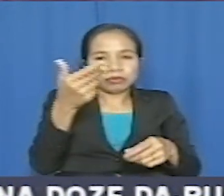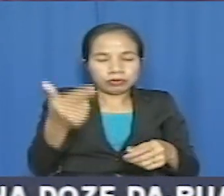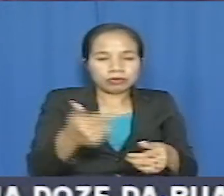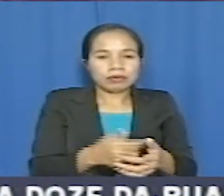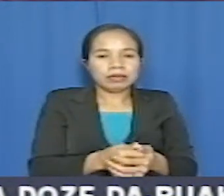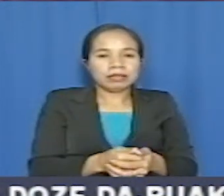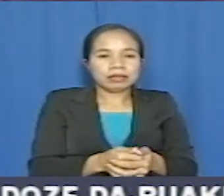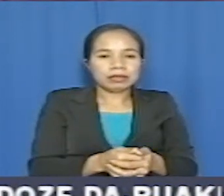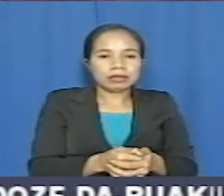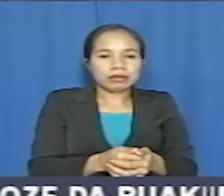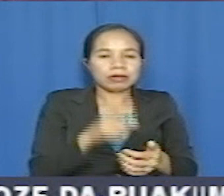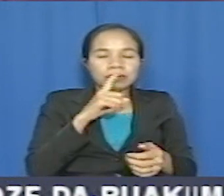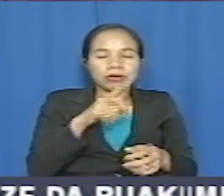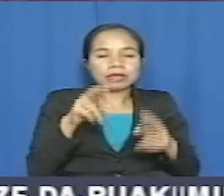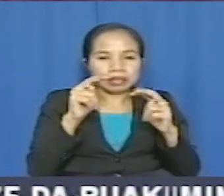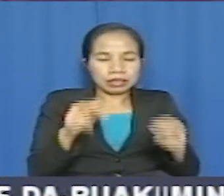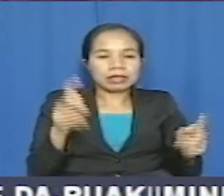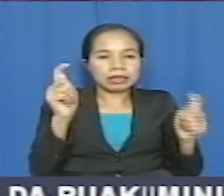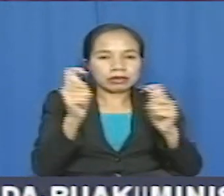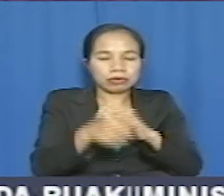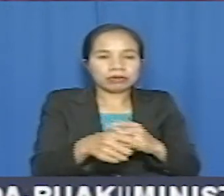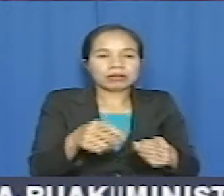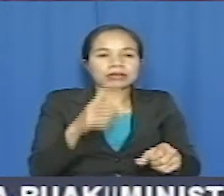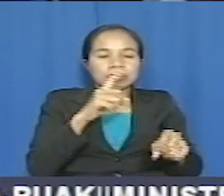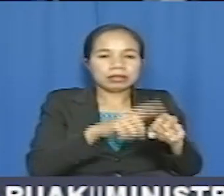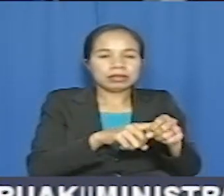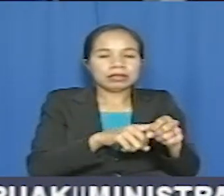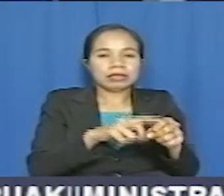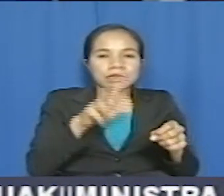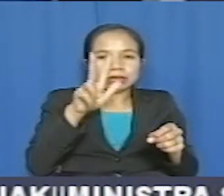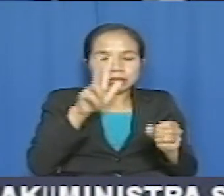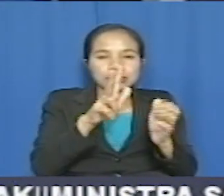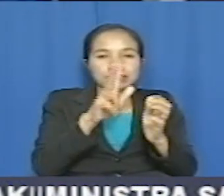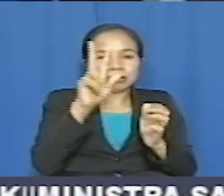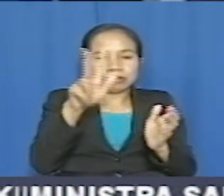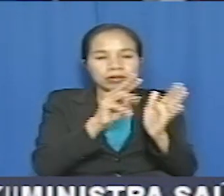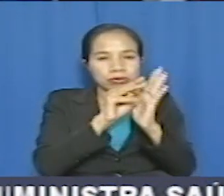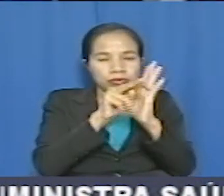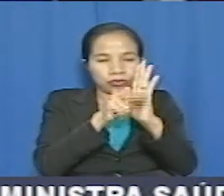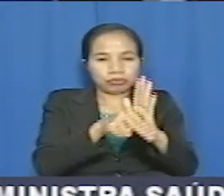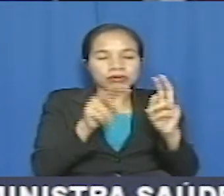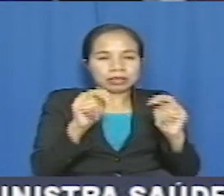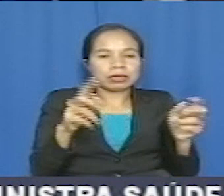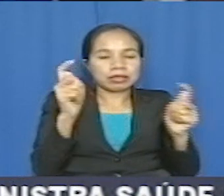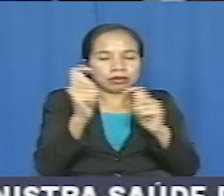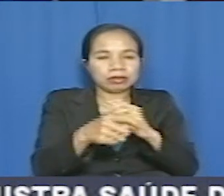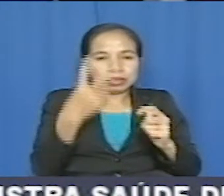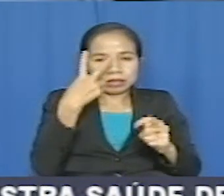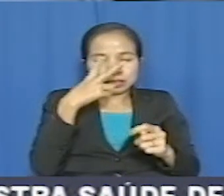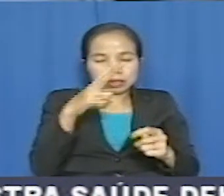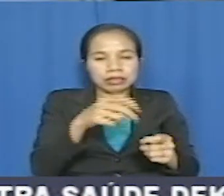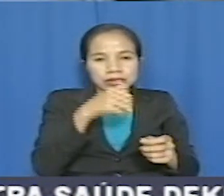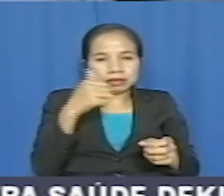ir lá se tem que troca 3 em 3 horas mas vira rumo aumenta Pronto, ita hare kata ki ia parte balu